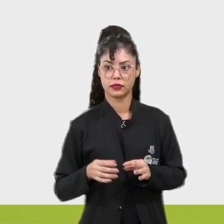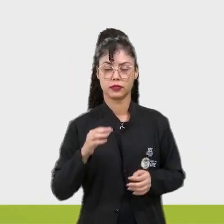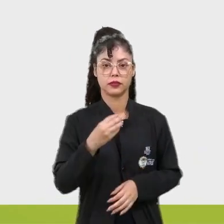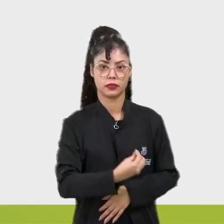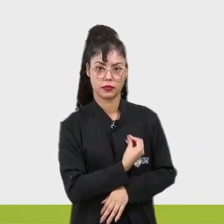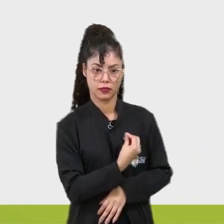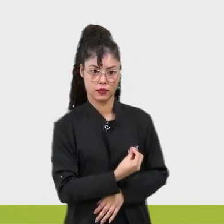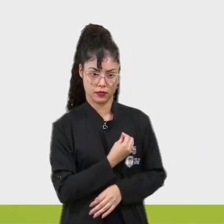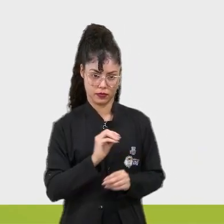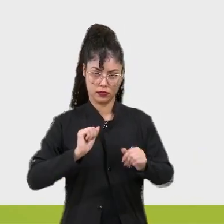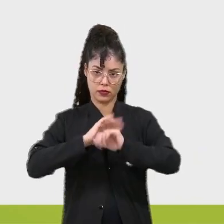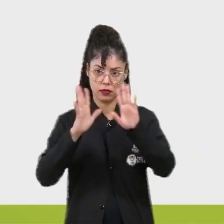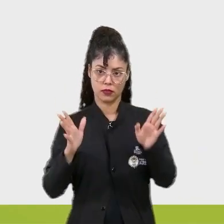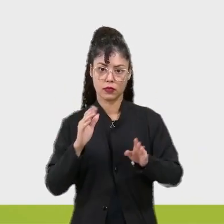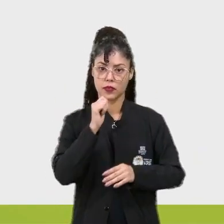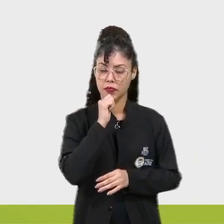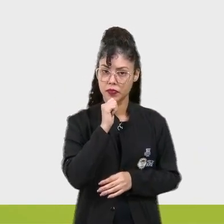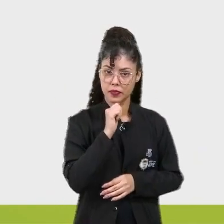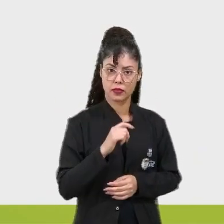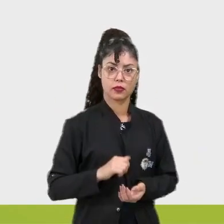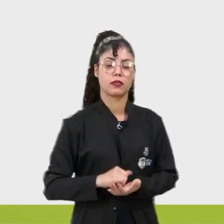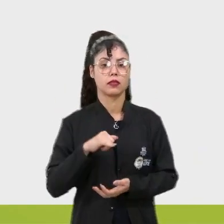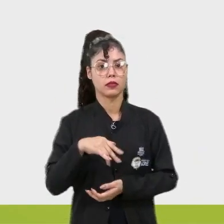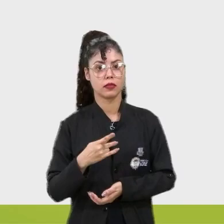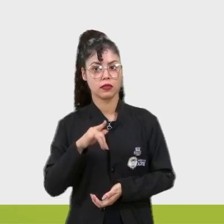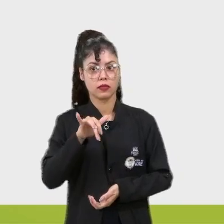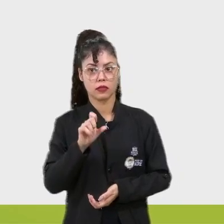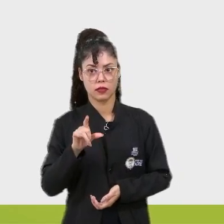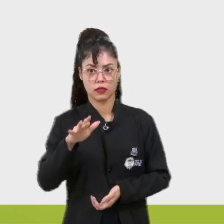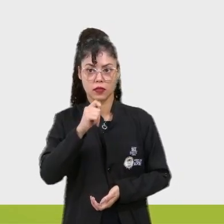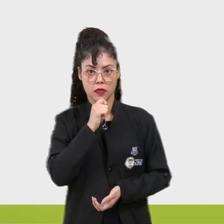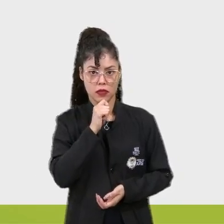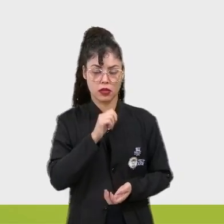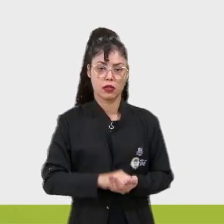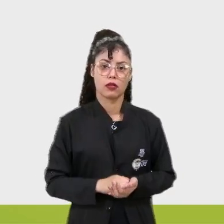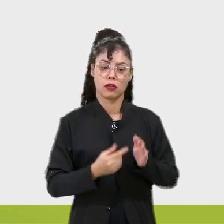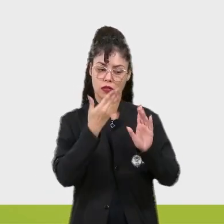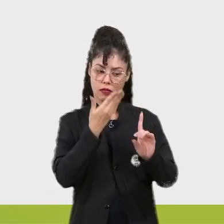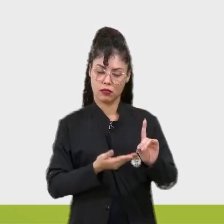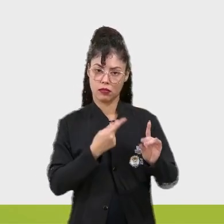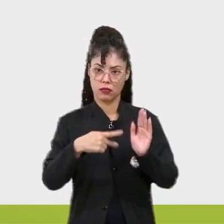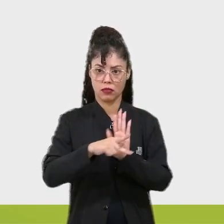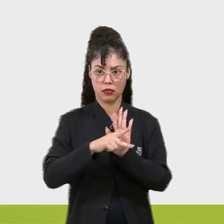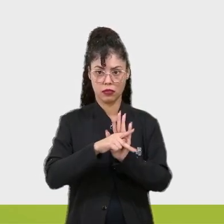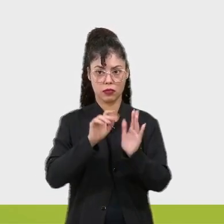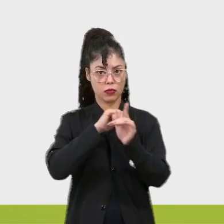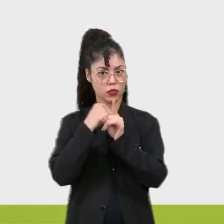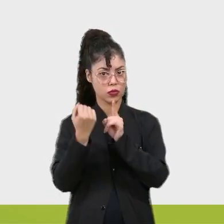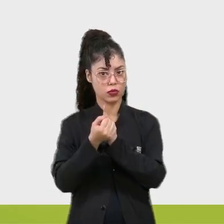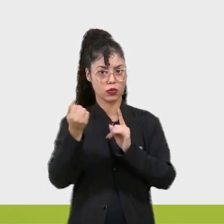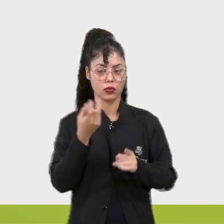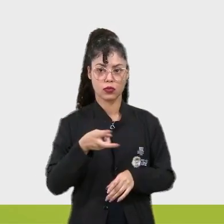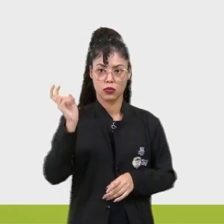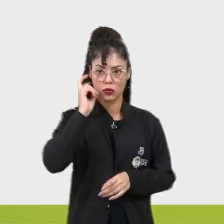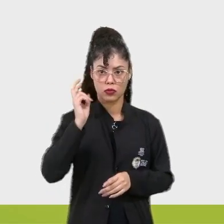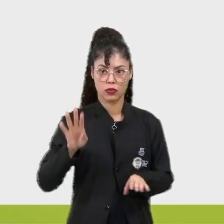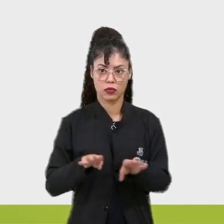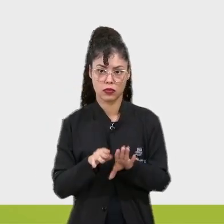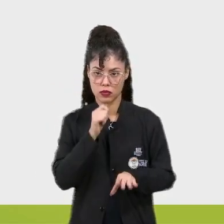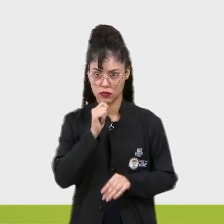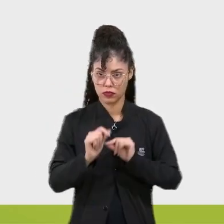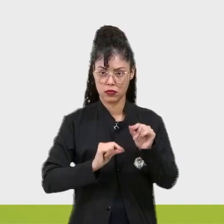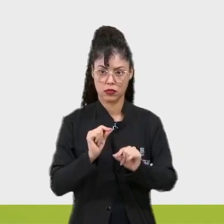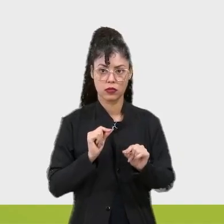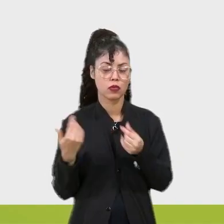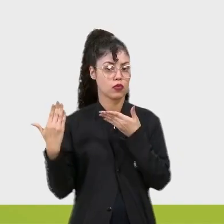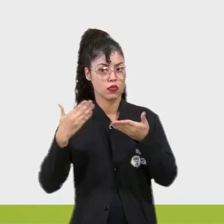isso colocado de forma impessoal e apresentação de um repertório sociocultural, que é isso que nós queremos, né? Esse é